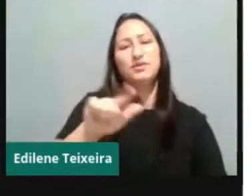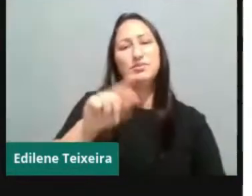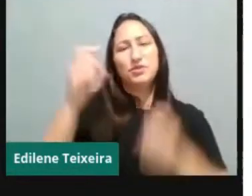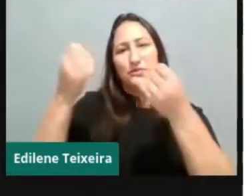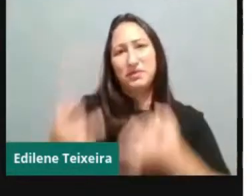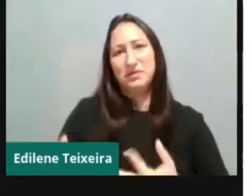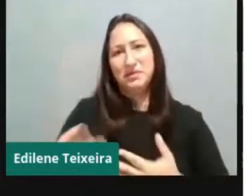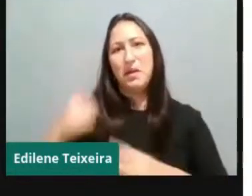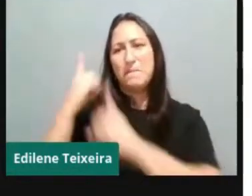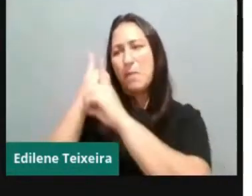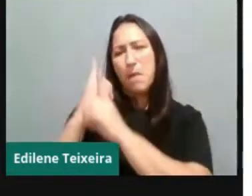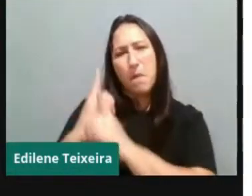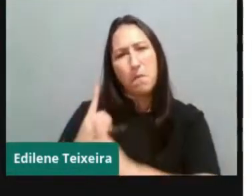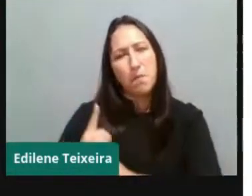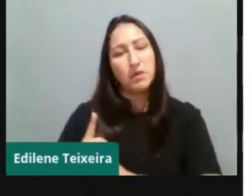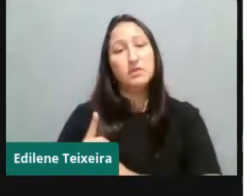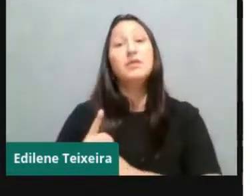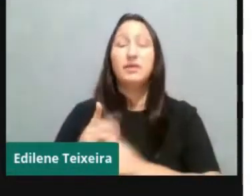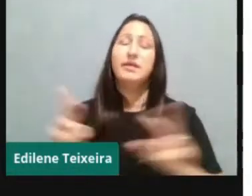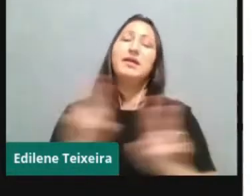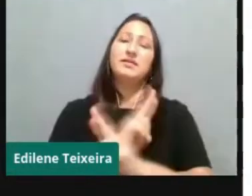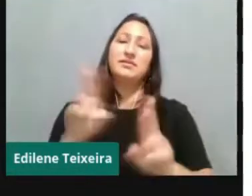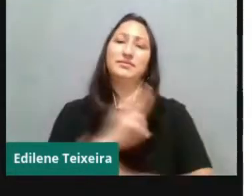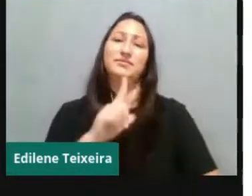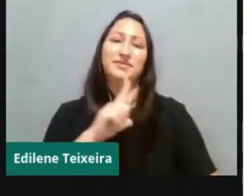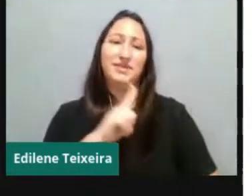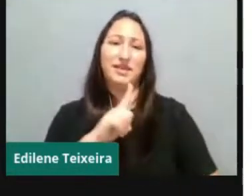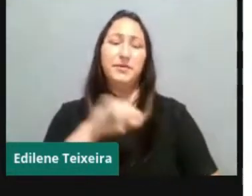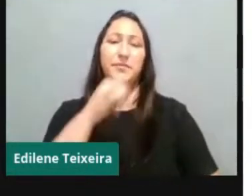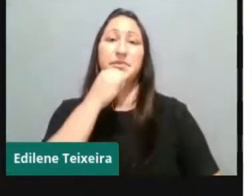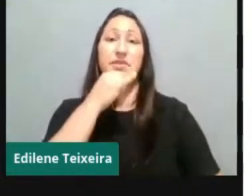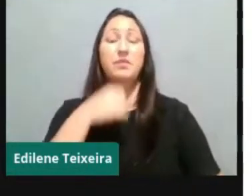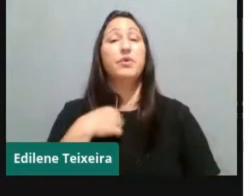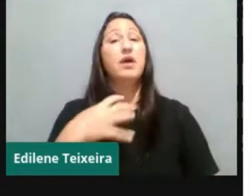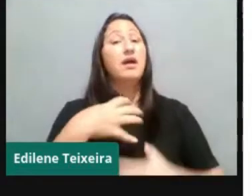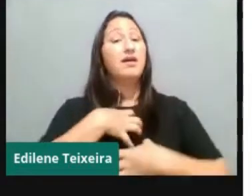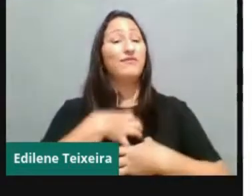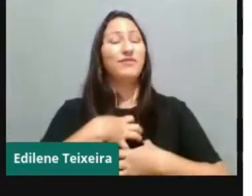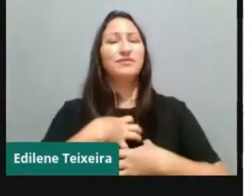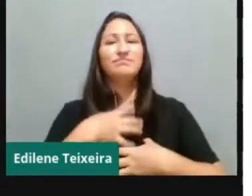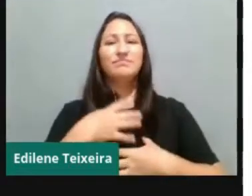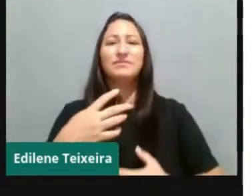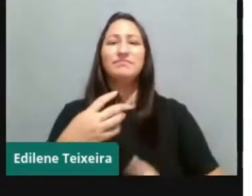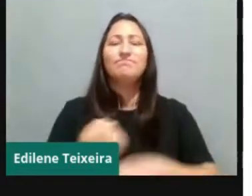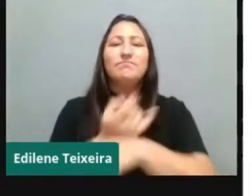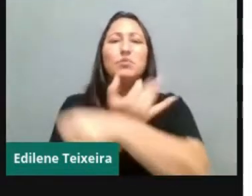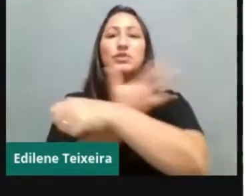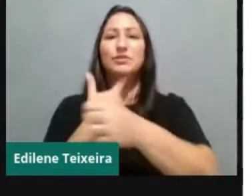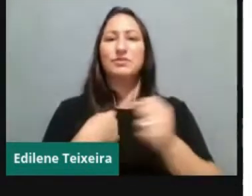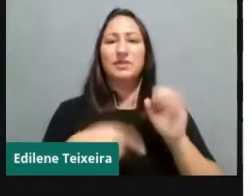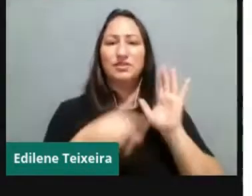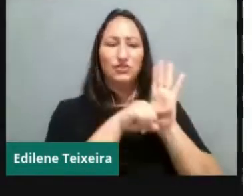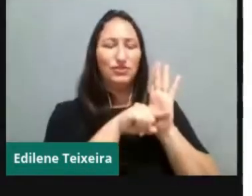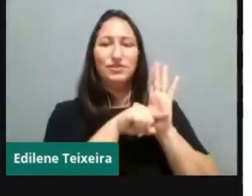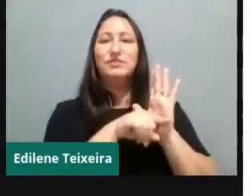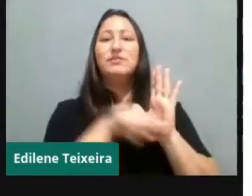relação significativa, e nós vimos, né, que o afeto negativo é a variável que envolve, né, a experiência das emoções negativas, e nós